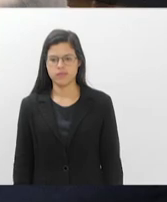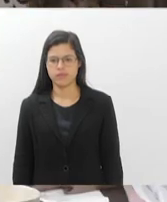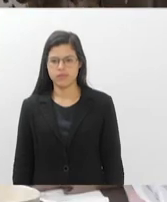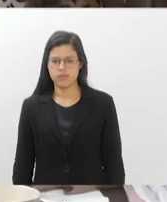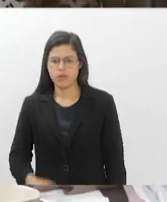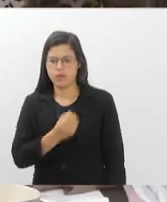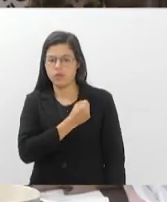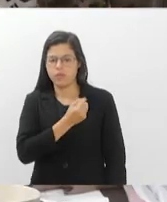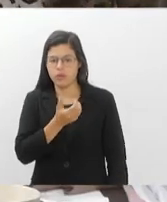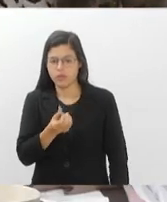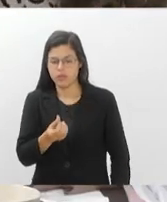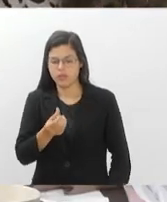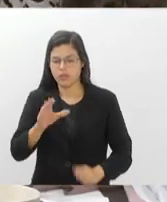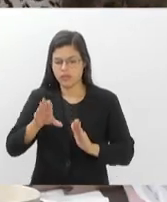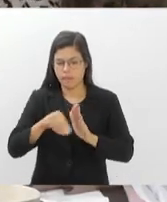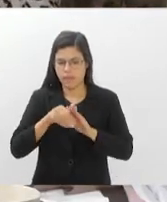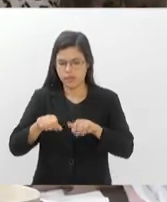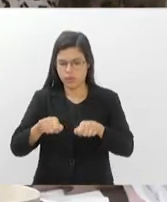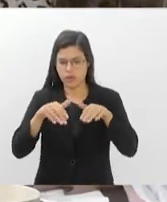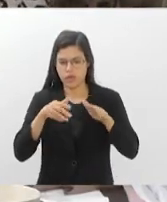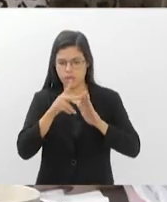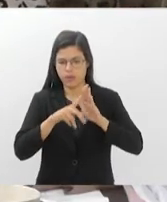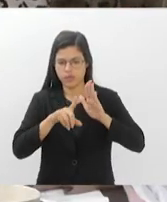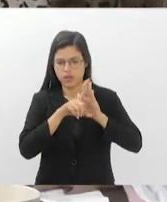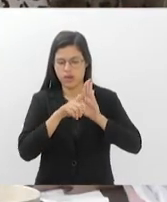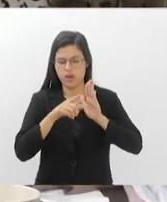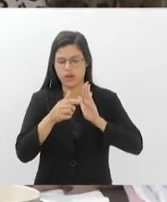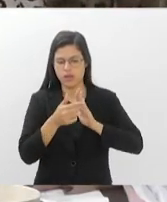Item 6 da pauta, emenda de plenário, projeto de lei